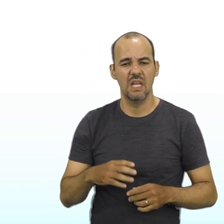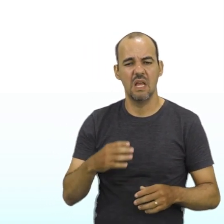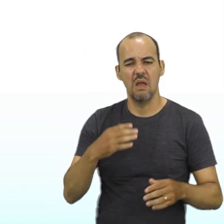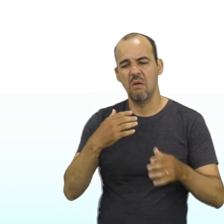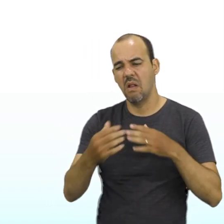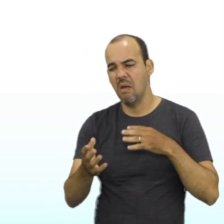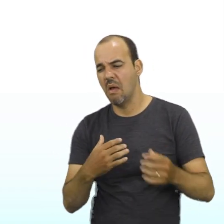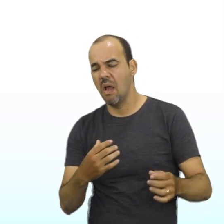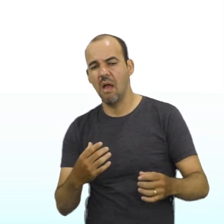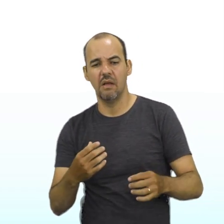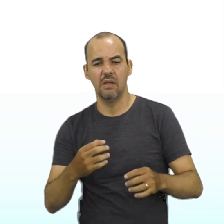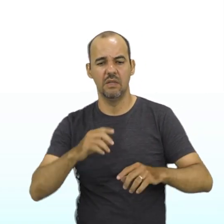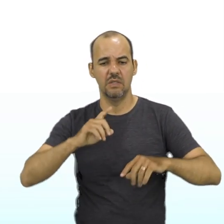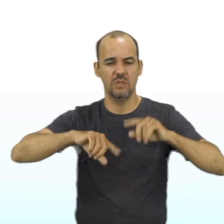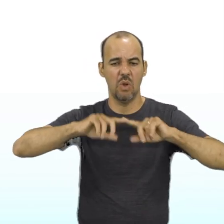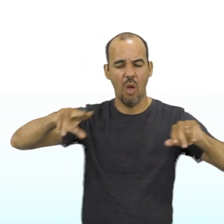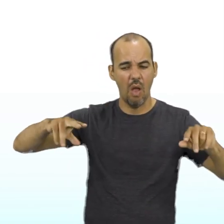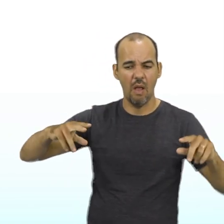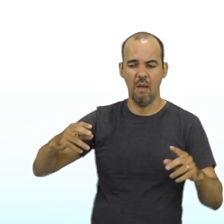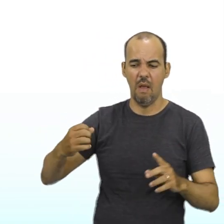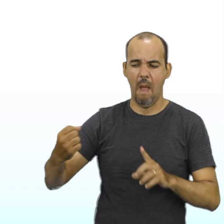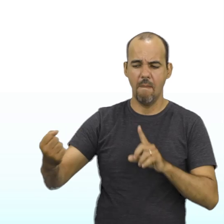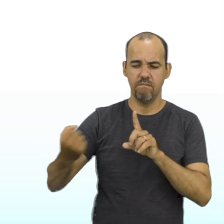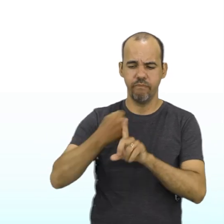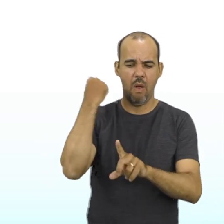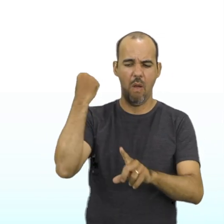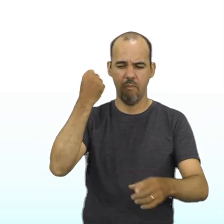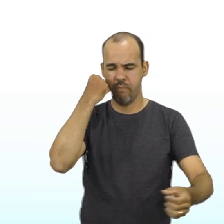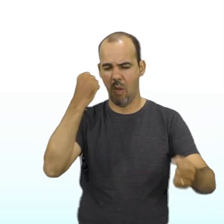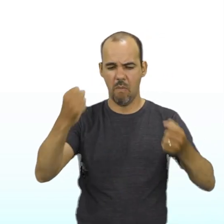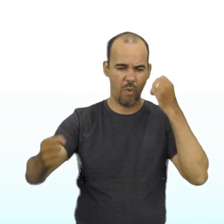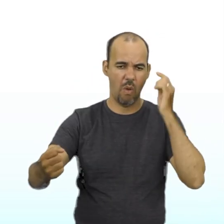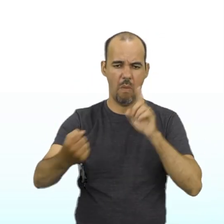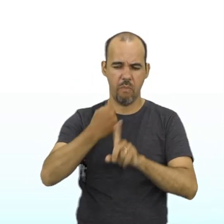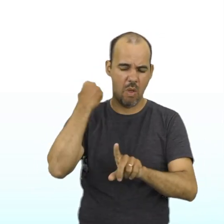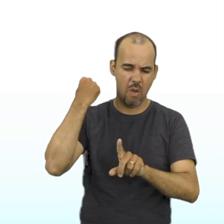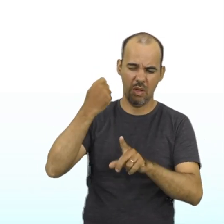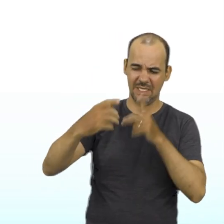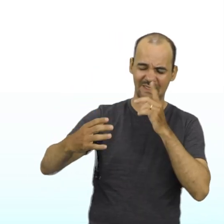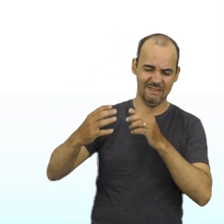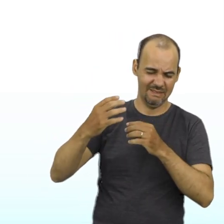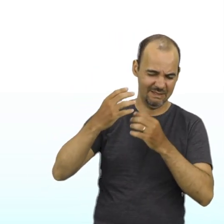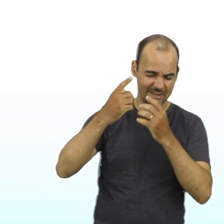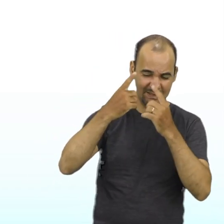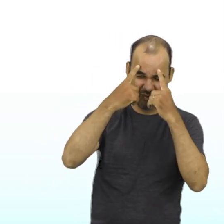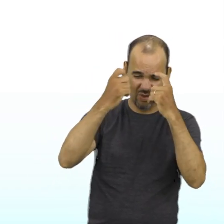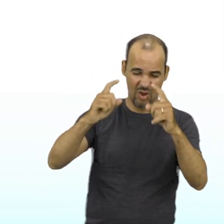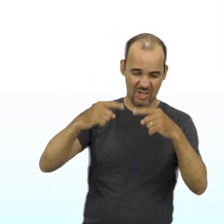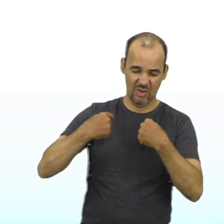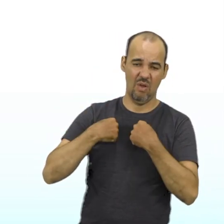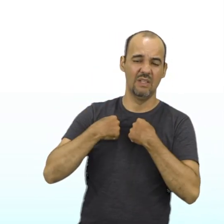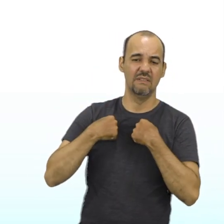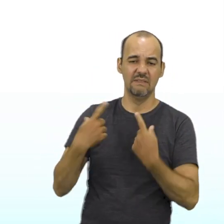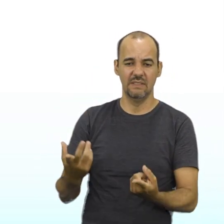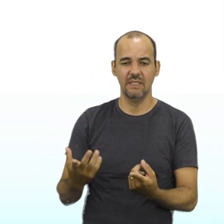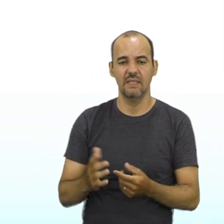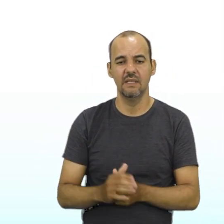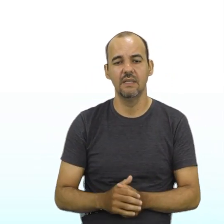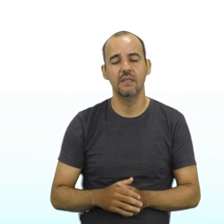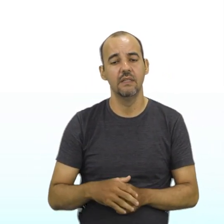ensucaram, aqui a gente já vê um pouco de agressão. Então, todo o texto conversando sobre algo que diz respeito